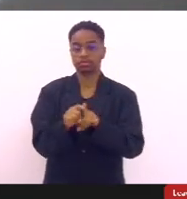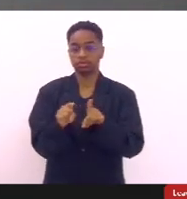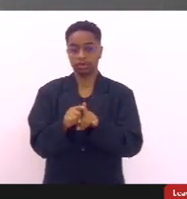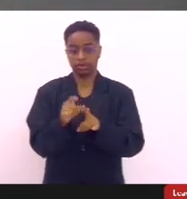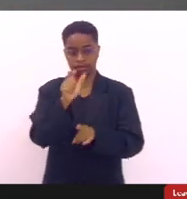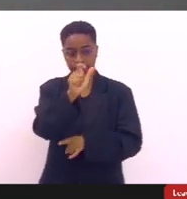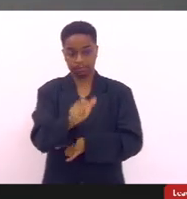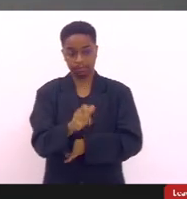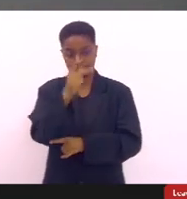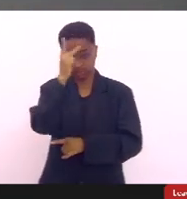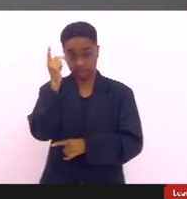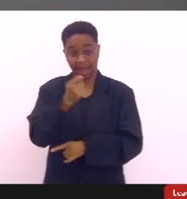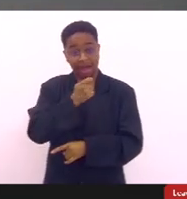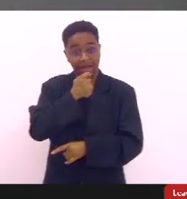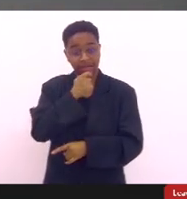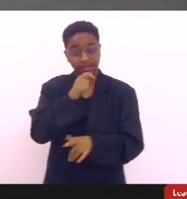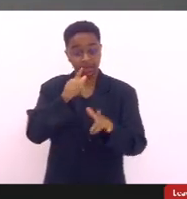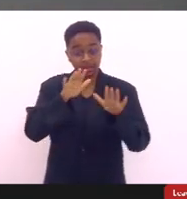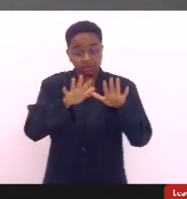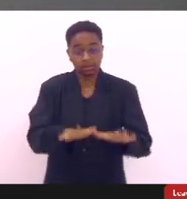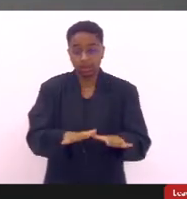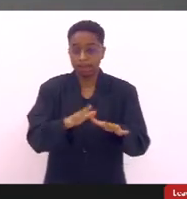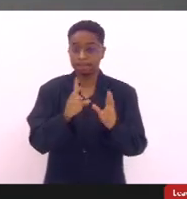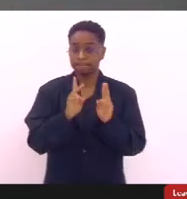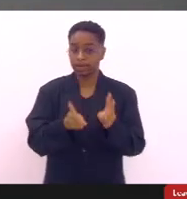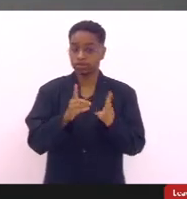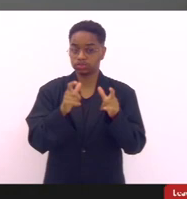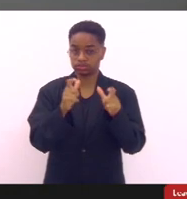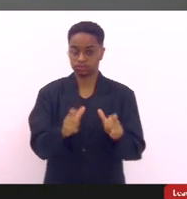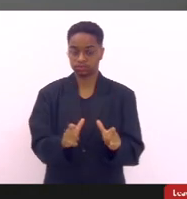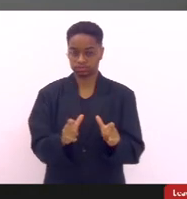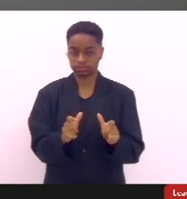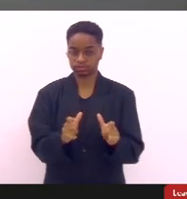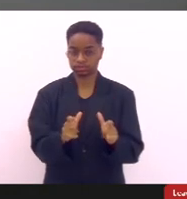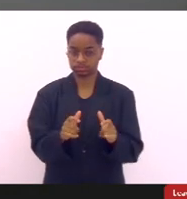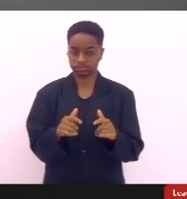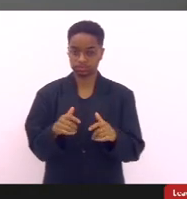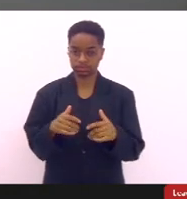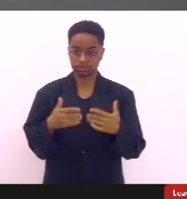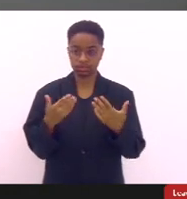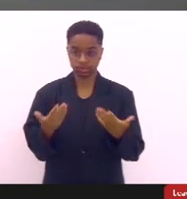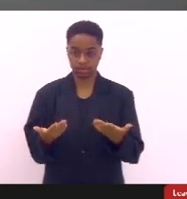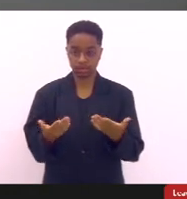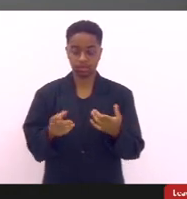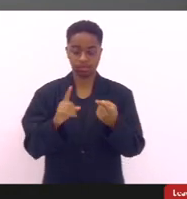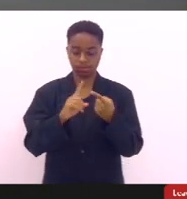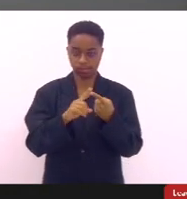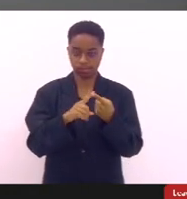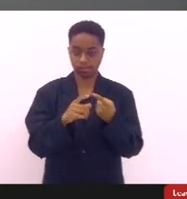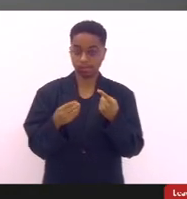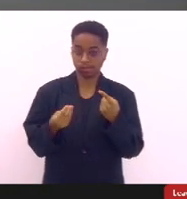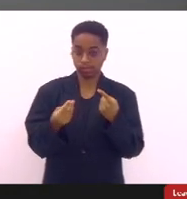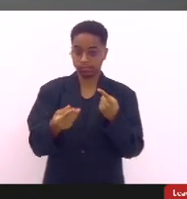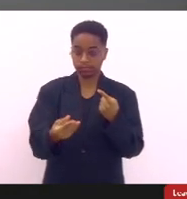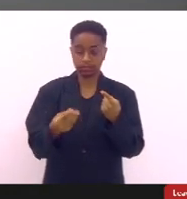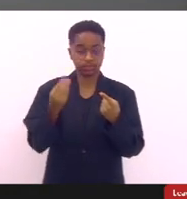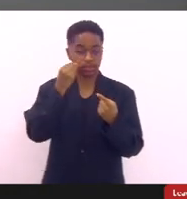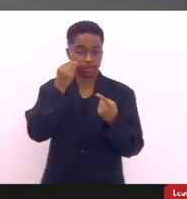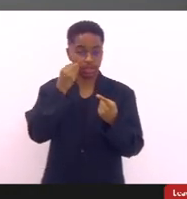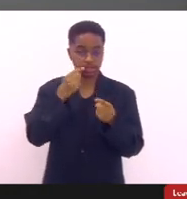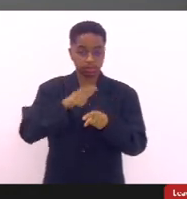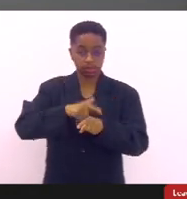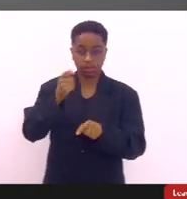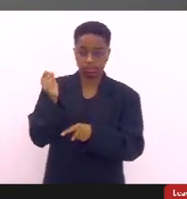preso vai estar ali ainda. Ele não vai sair dali enquanto não tiver resultado. Então, oferta do screening radiológico de